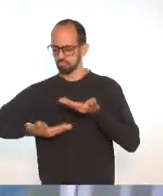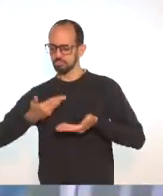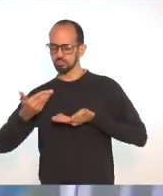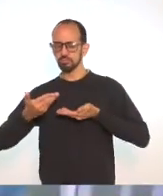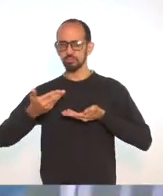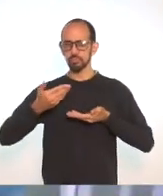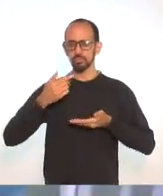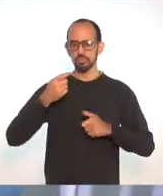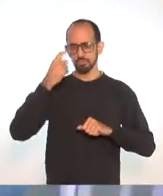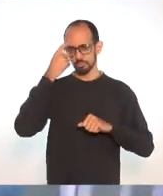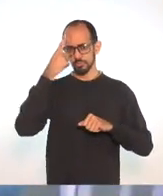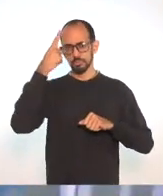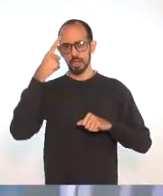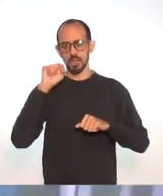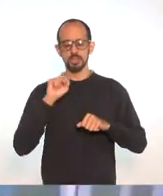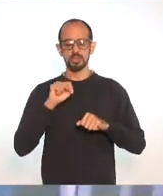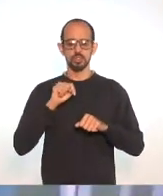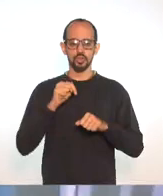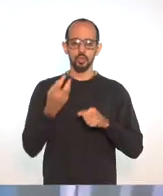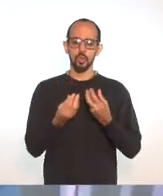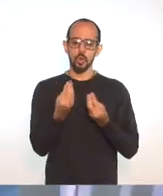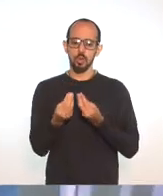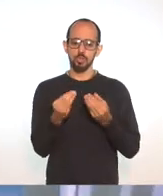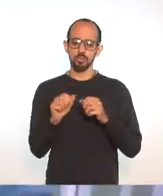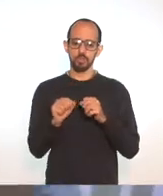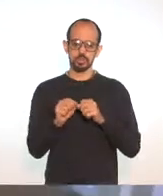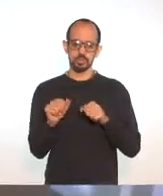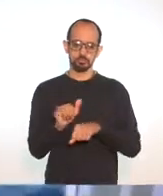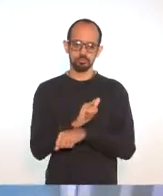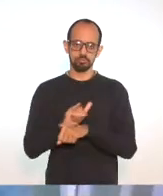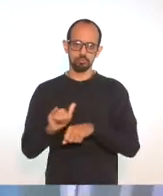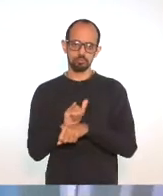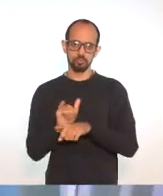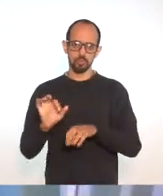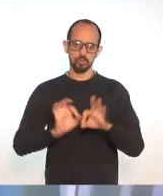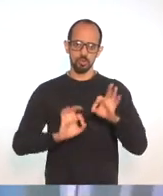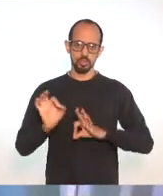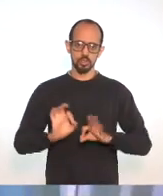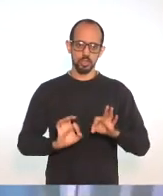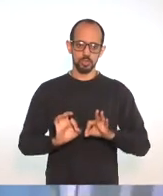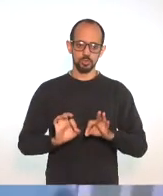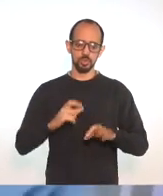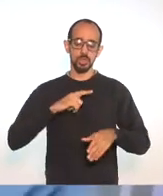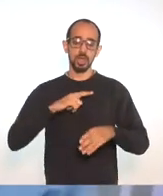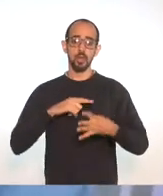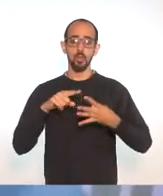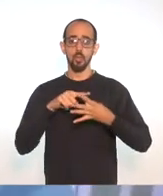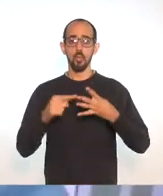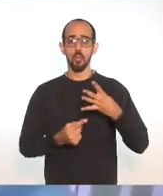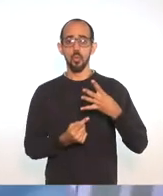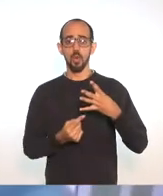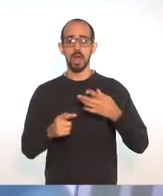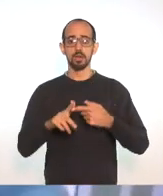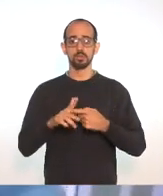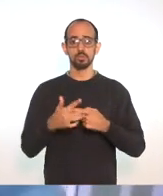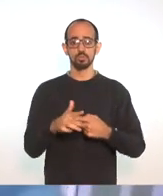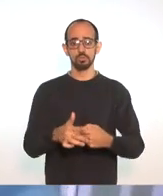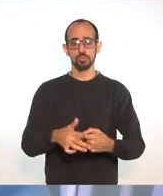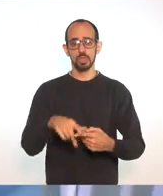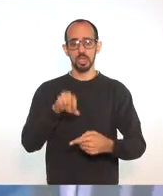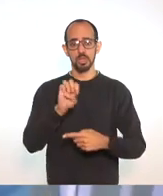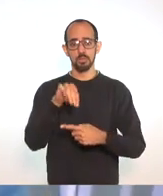sobre este projeto sobre quatro emendas que lhe foram apresentadas é três são